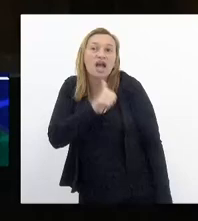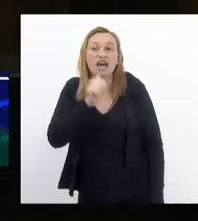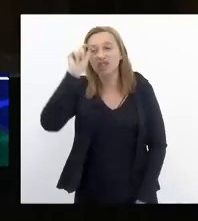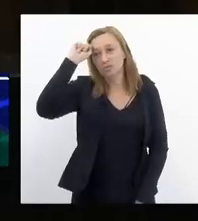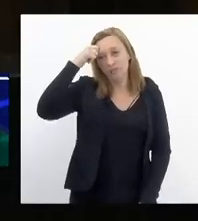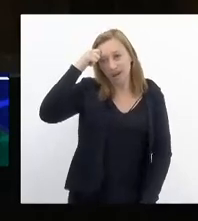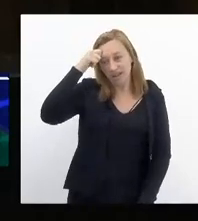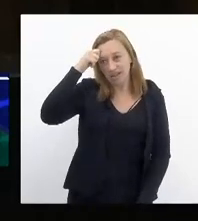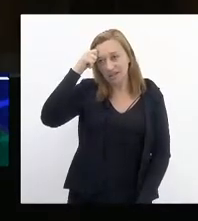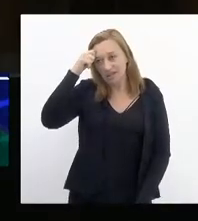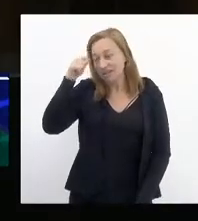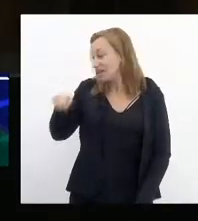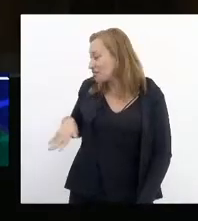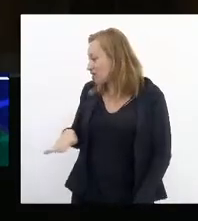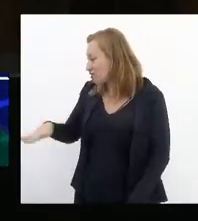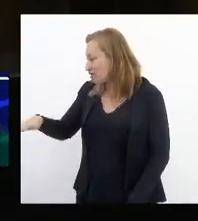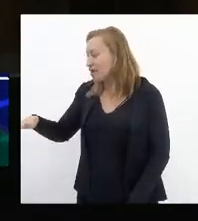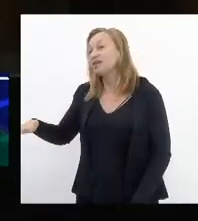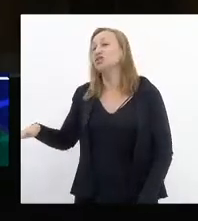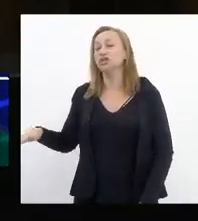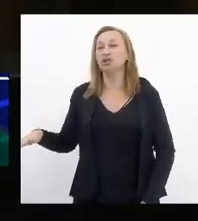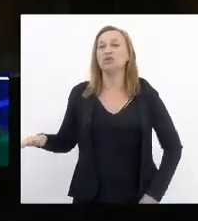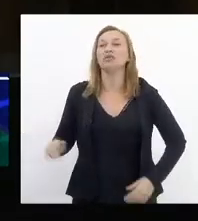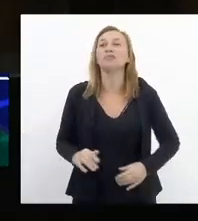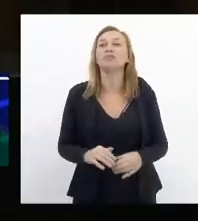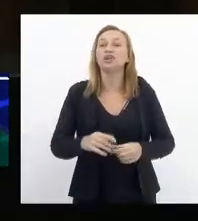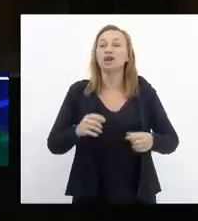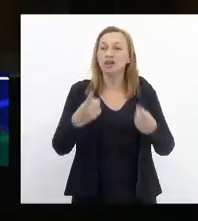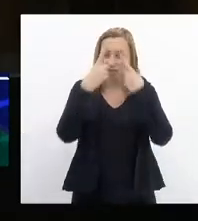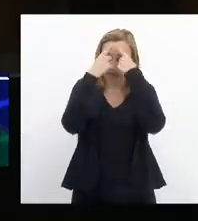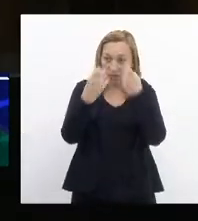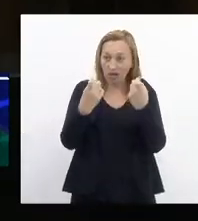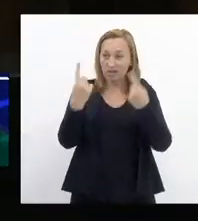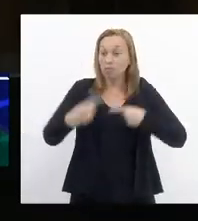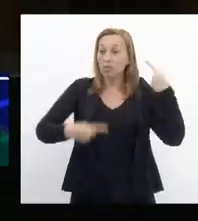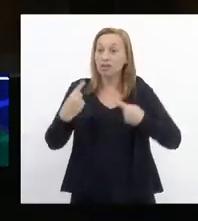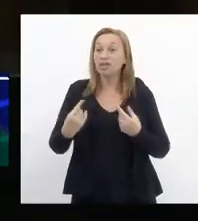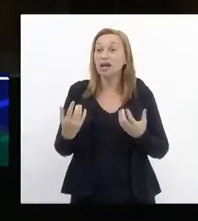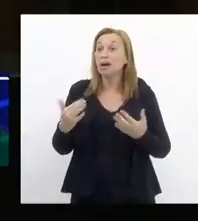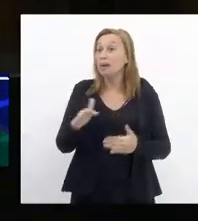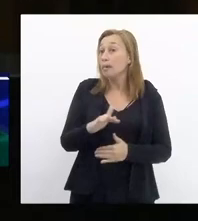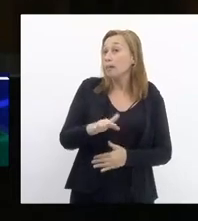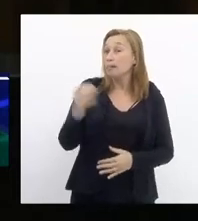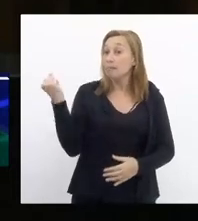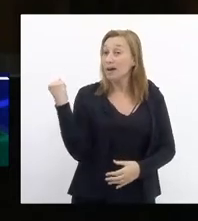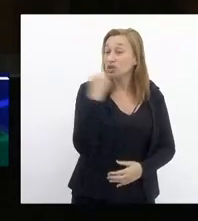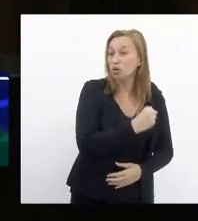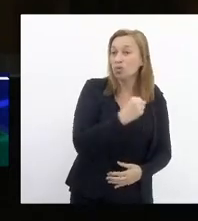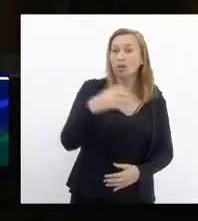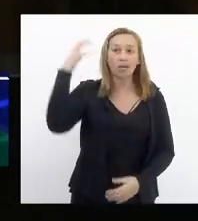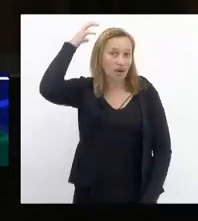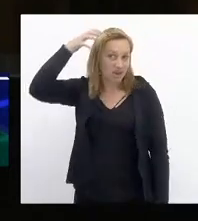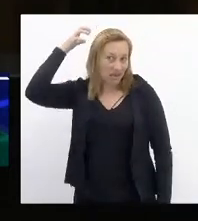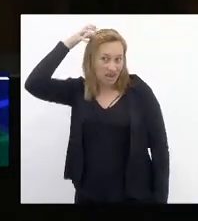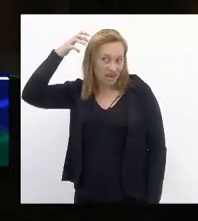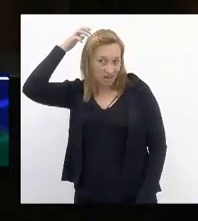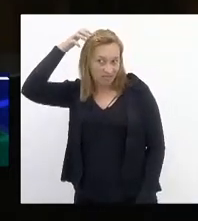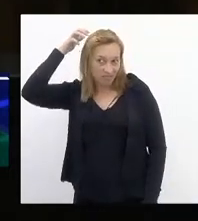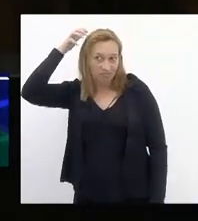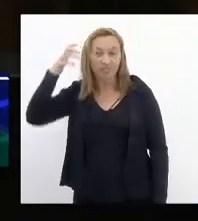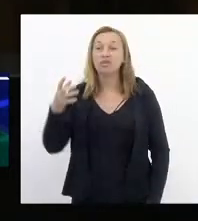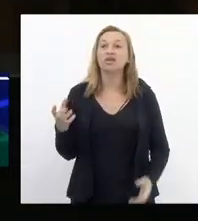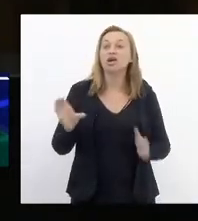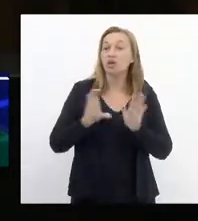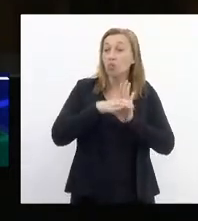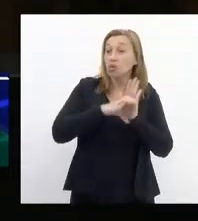pretas da favela e da periferia. A violência política matou a Marielle. Feminicídio político é o conceito que eu